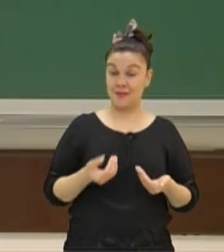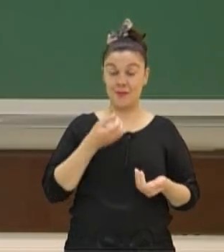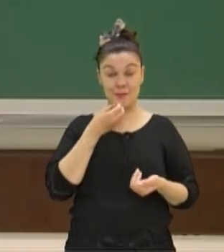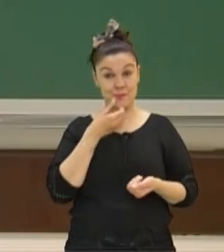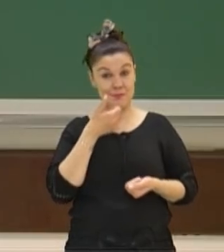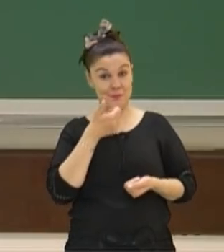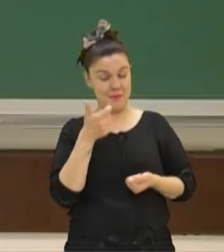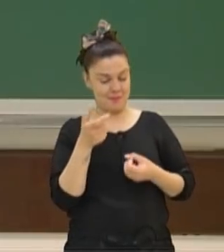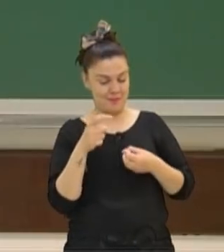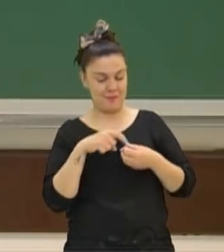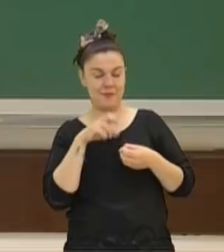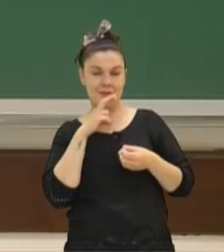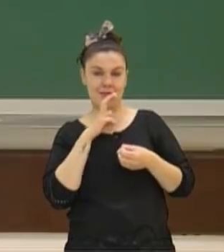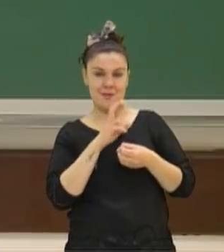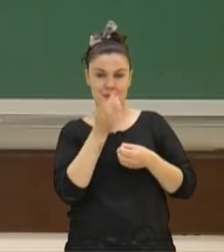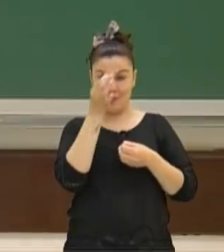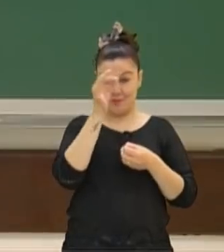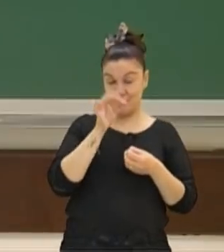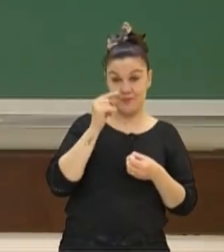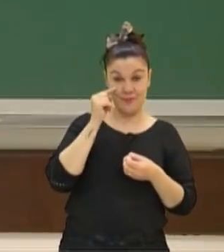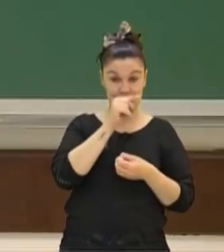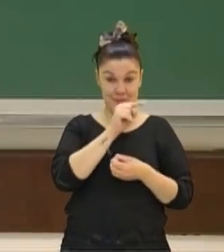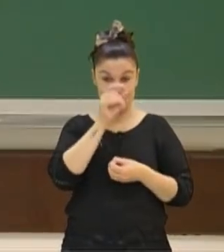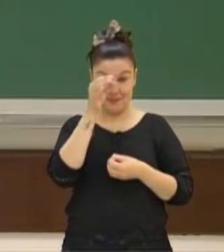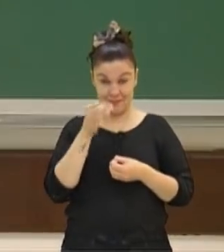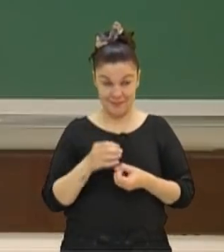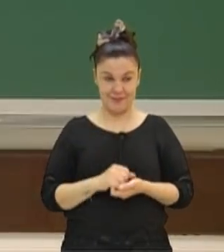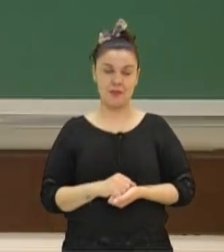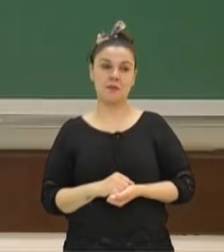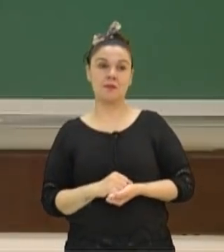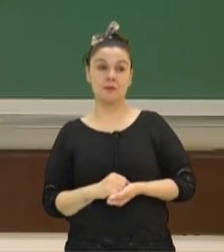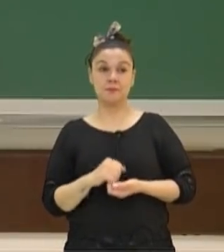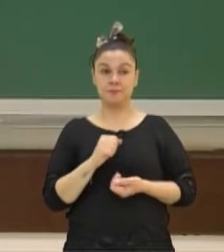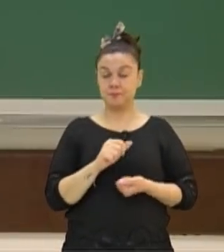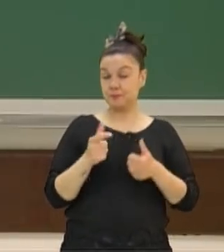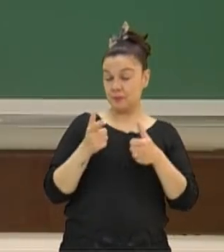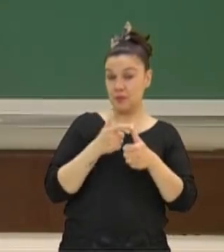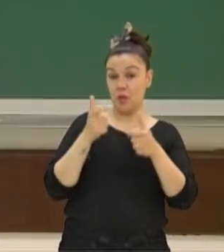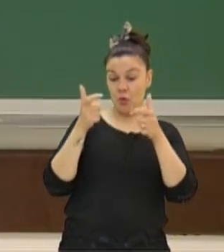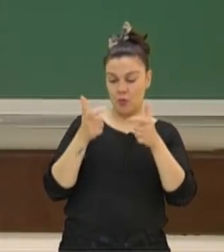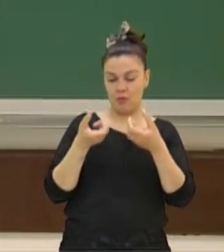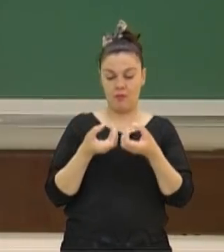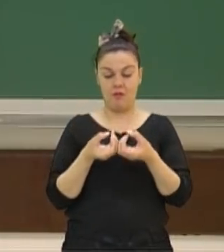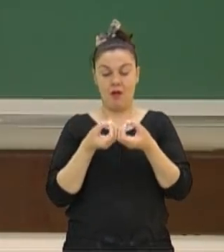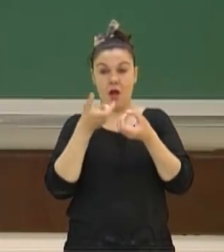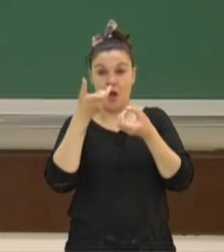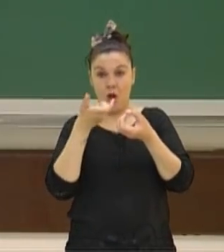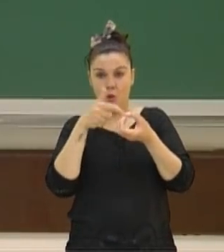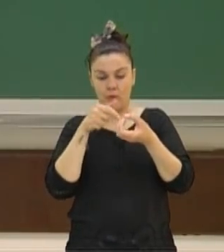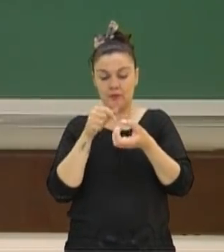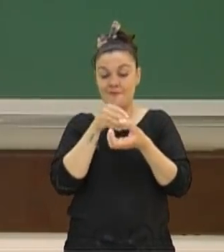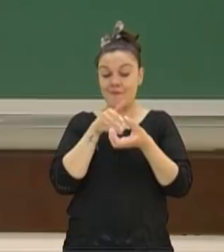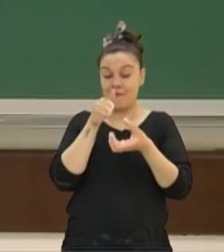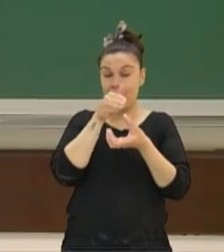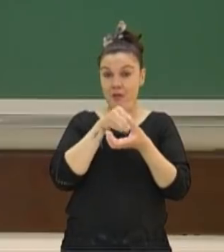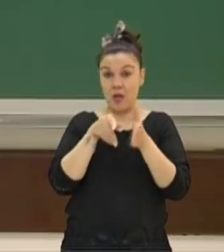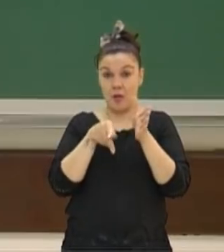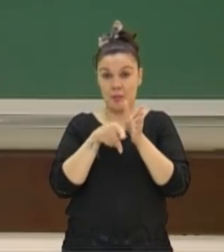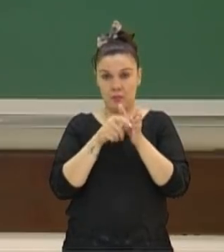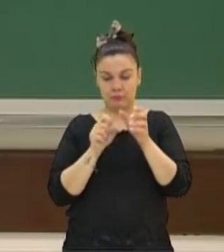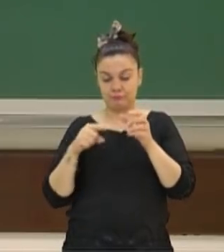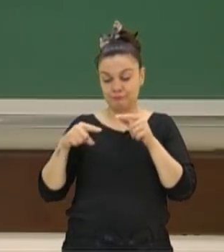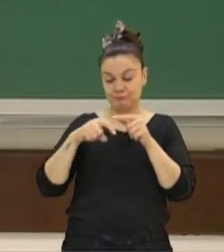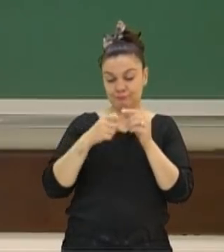Muito bem, vamos fazer a correção para ver se vocês acertaram aí. Então, o local onde acontece a produção, né, dos gametas,